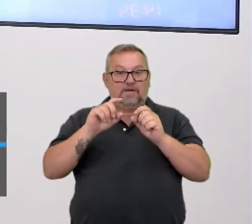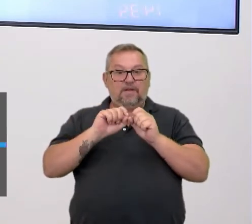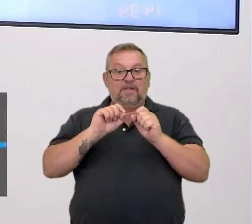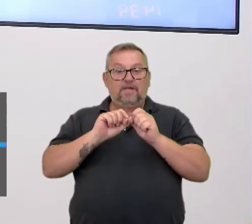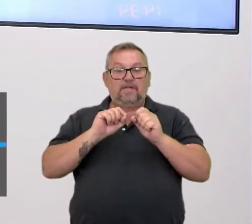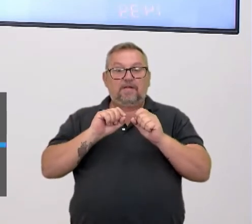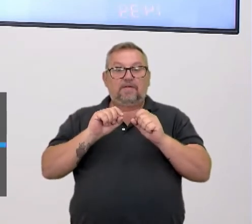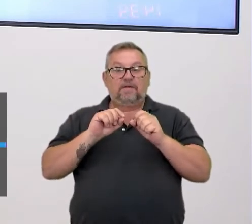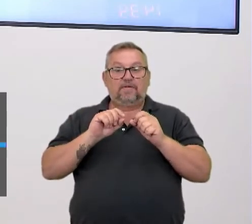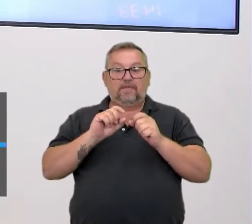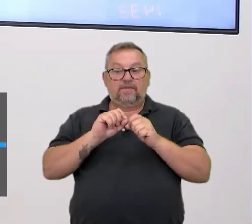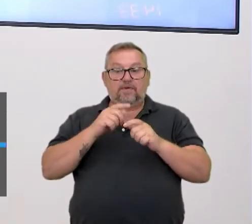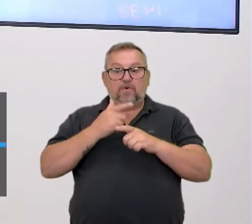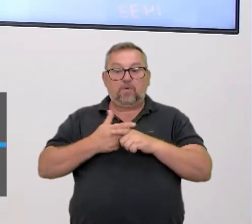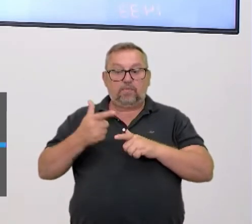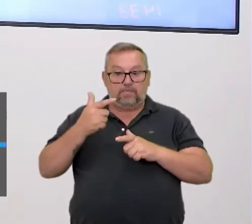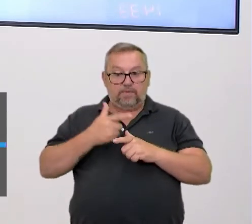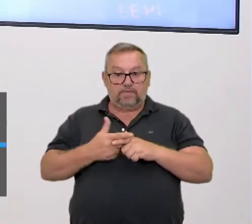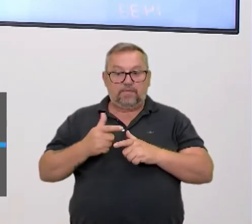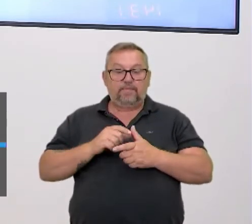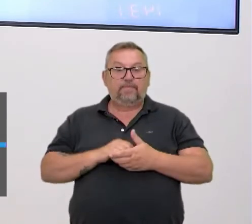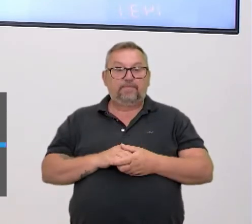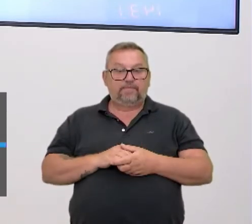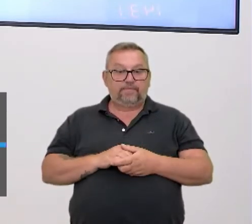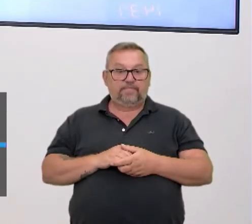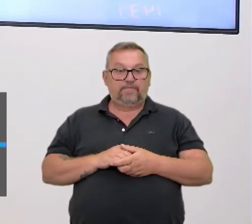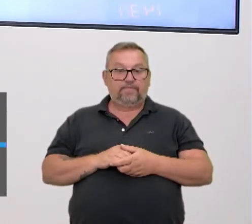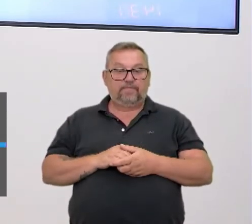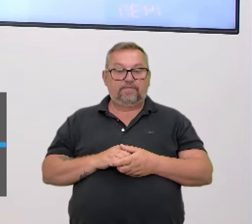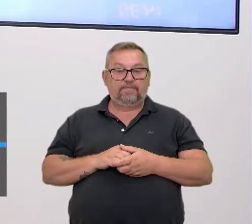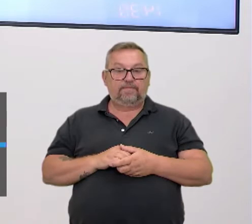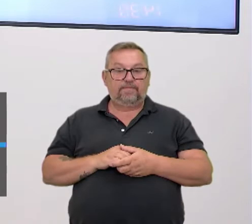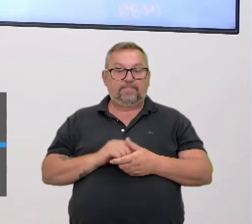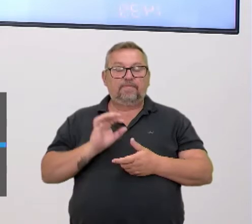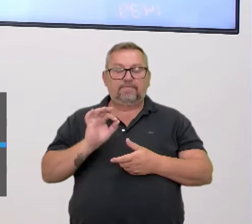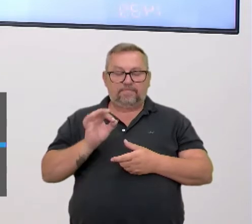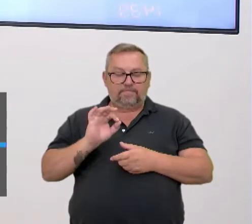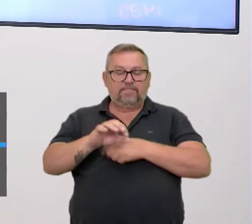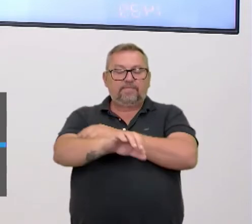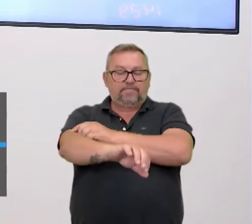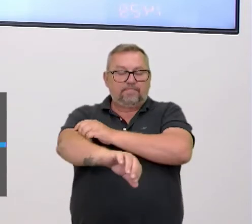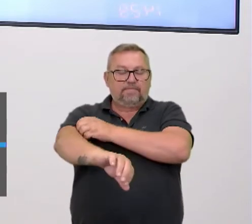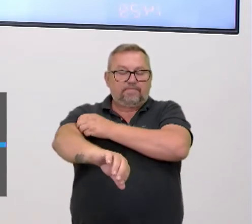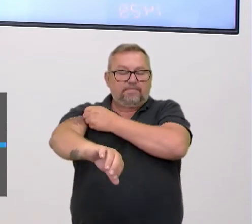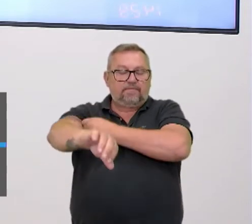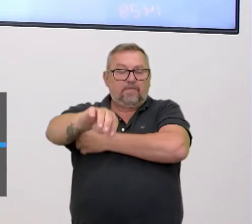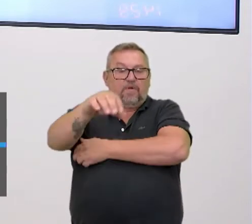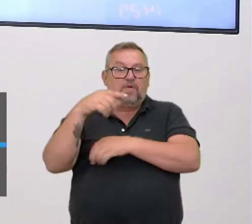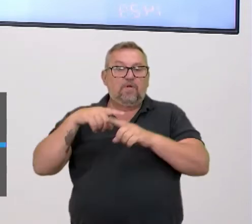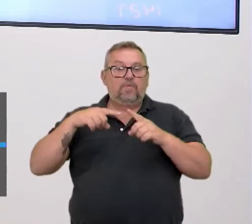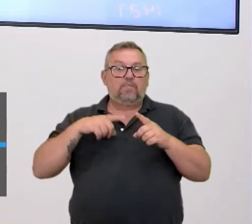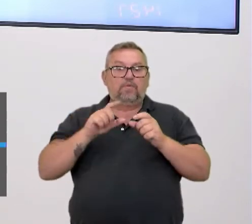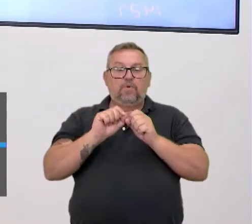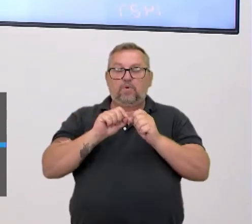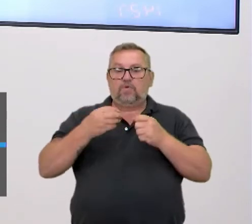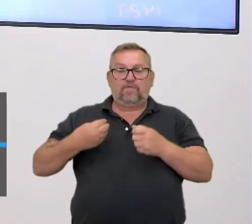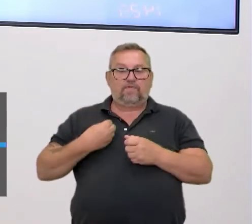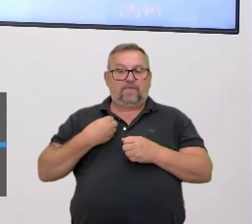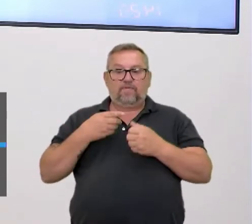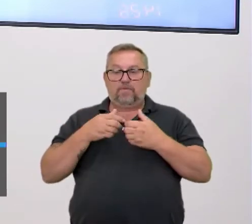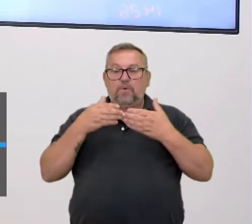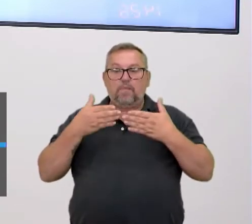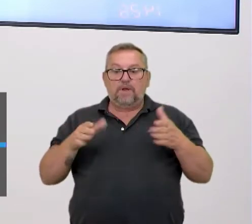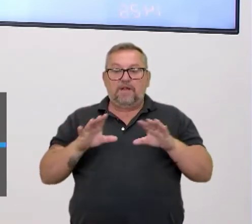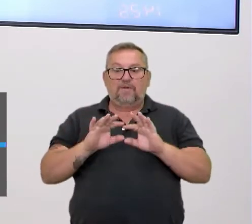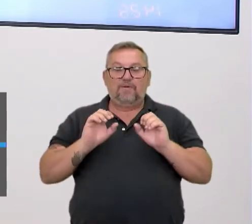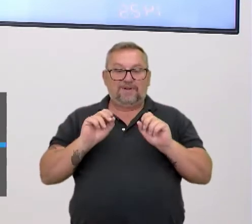de um determinado problema, acerca de uma determinada situação. É muito ampla, tudo muito vivo, tudo muito aberto,